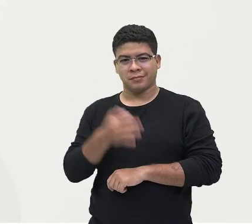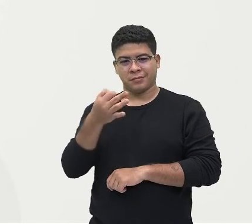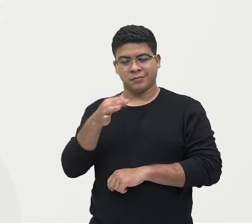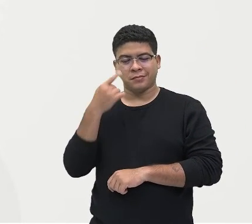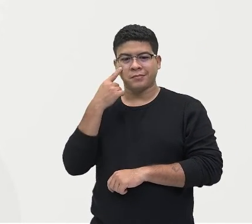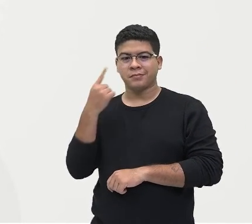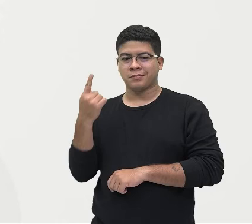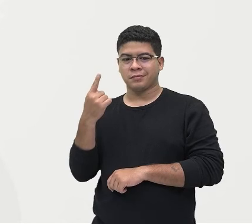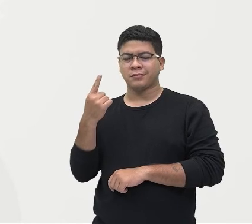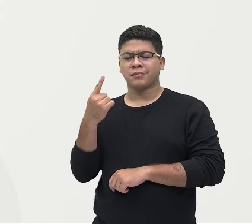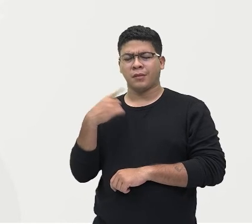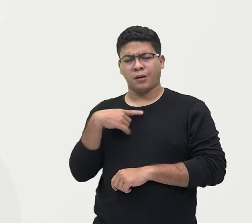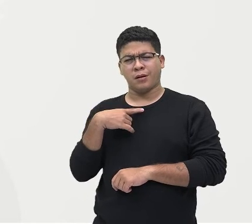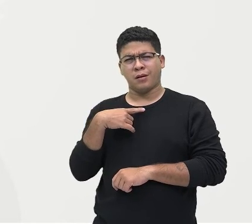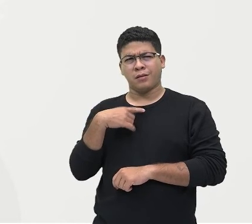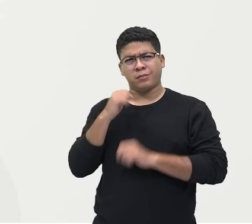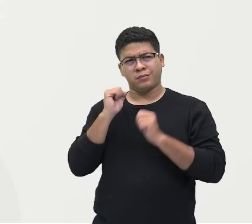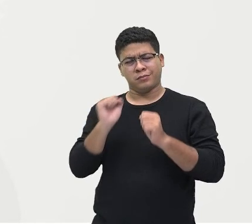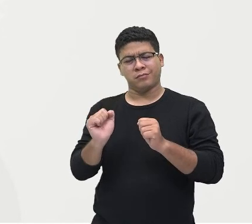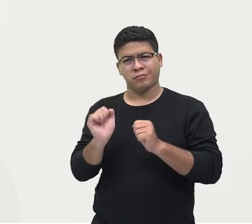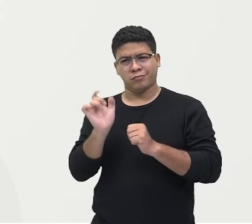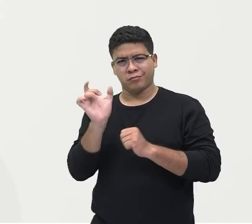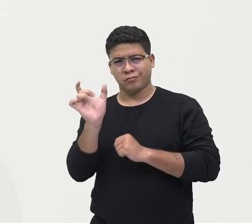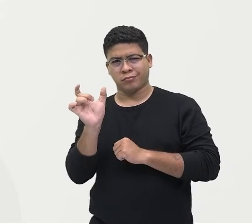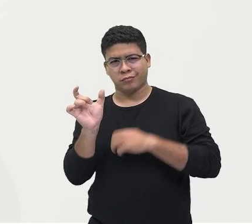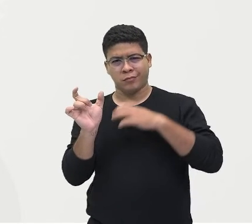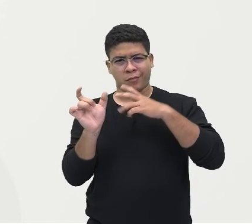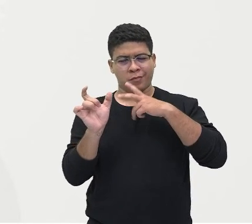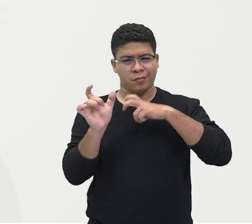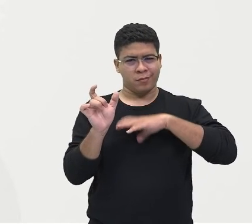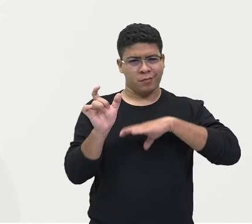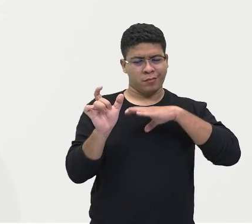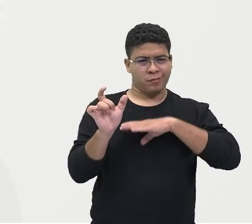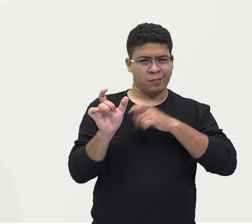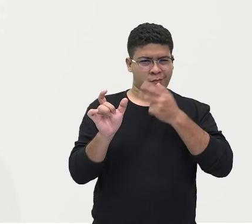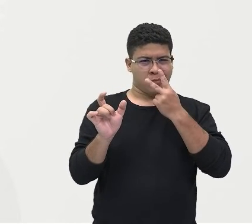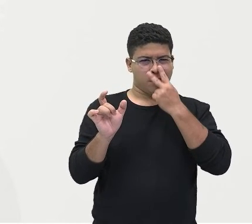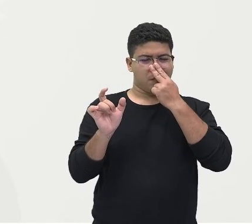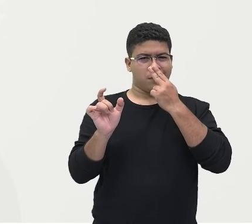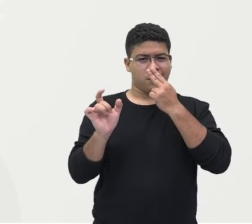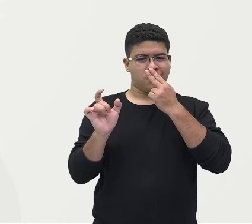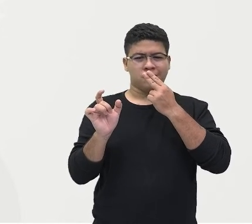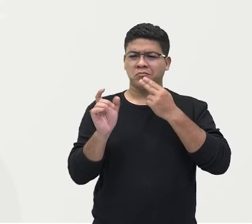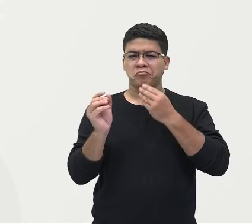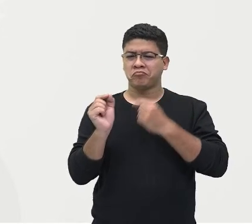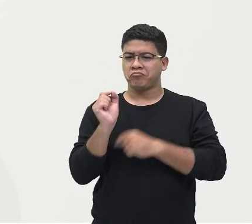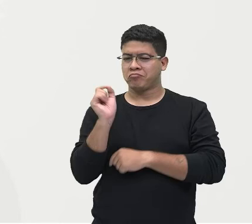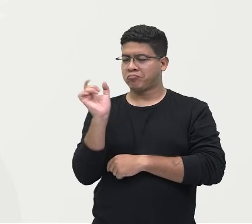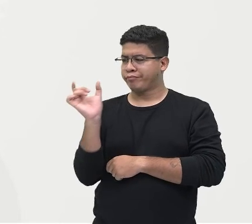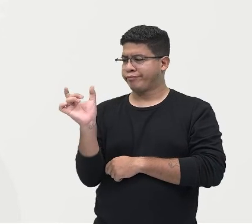cognata? Sim, com certeza. E artificial, hein? Olha só.